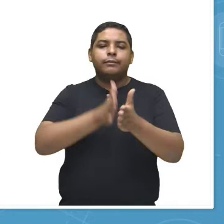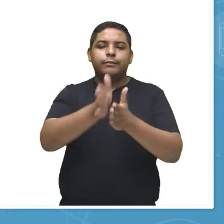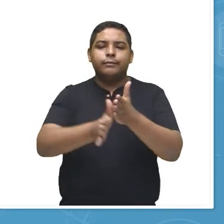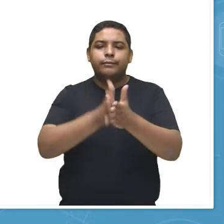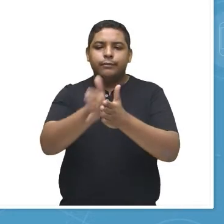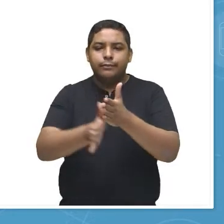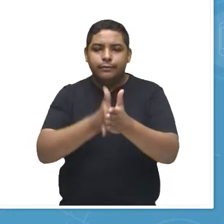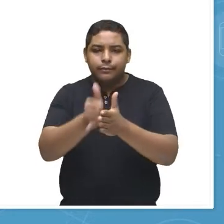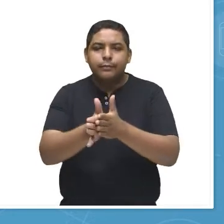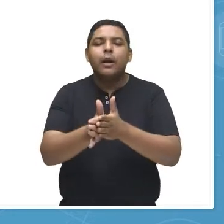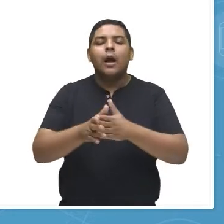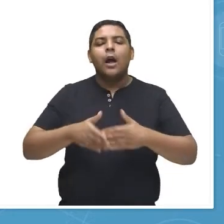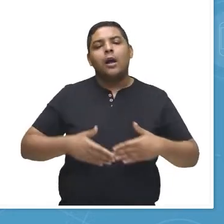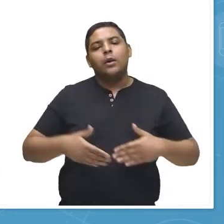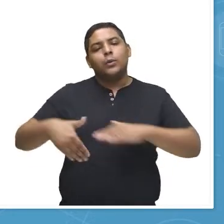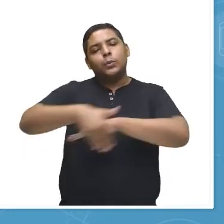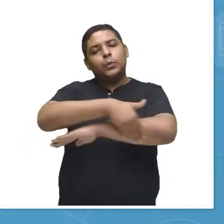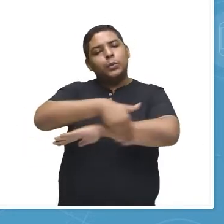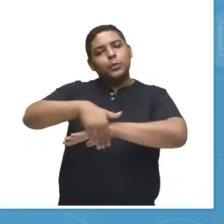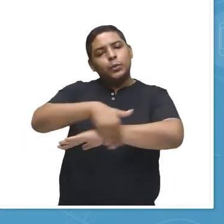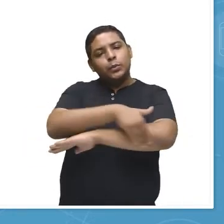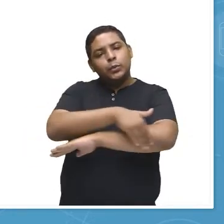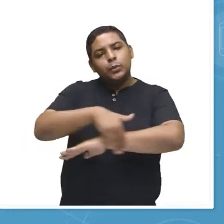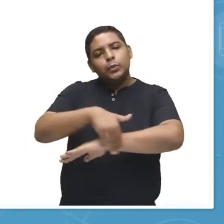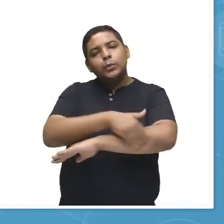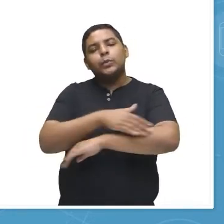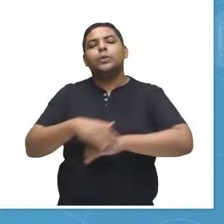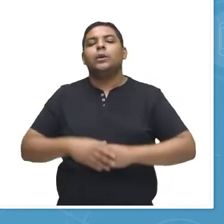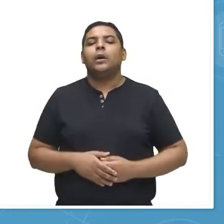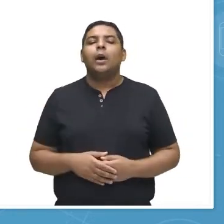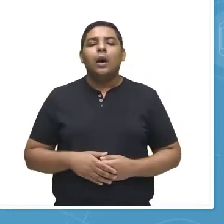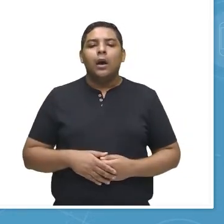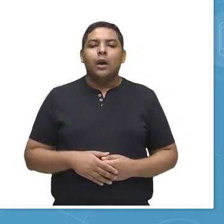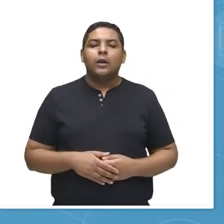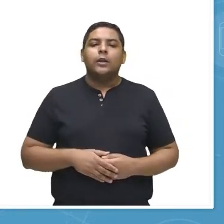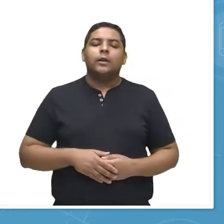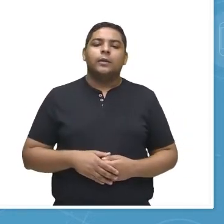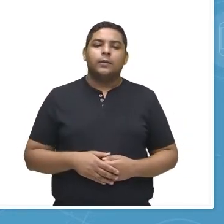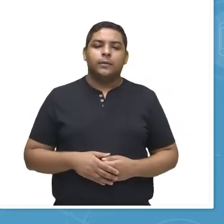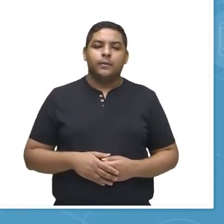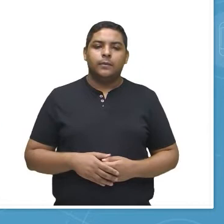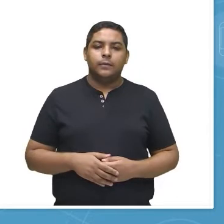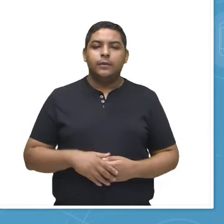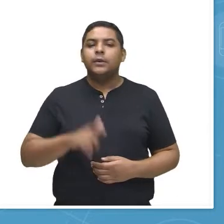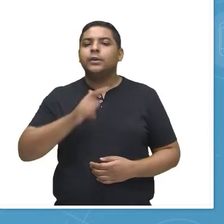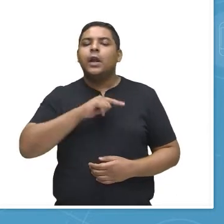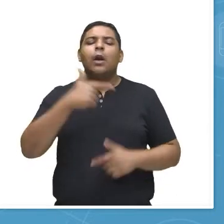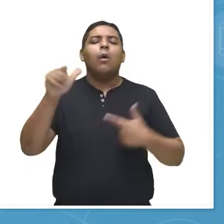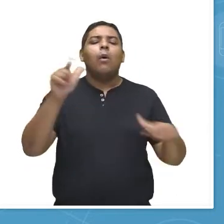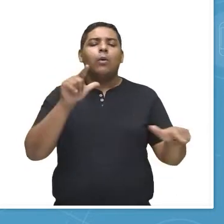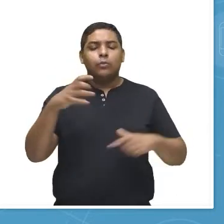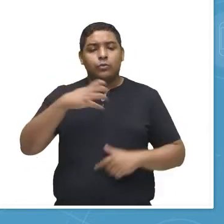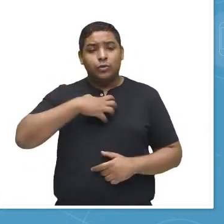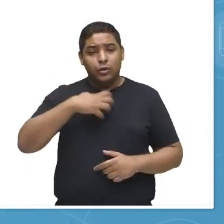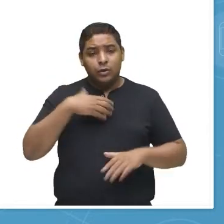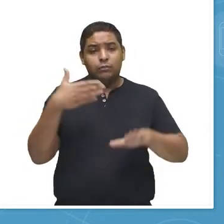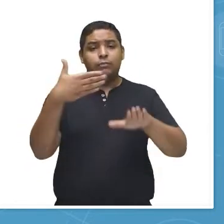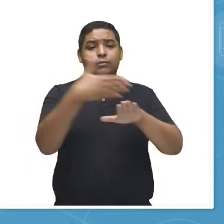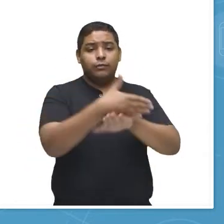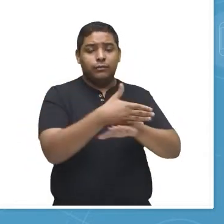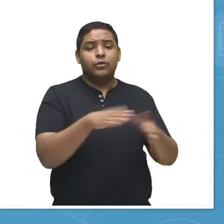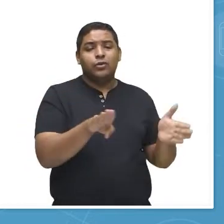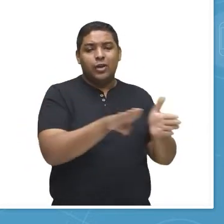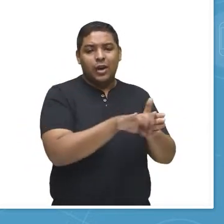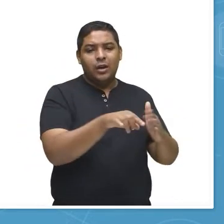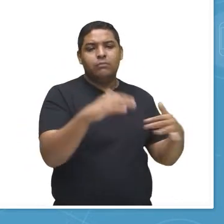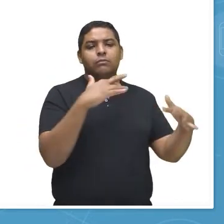estradas, você tem acesso por meio de hidrovias. Então, acaba que você tem outras formas de acessar a cidade. Vamos ver um outro